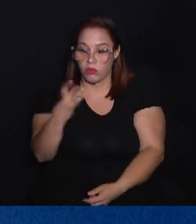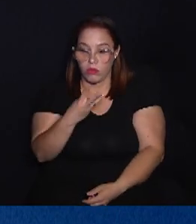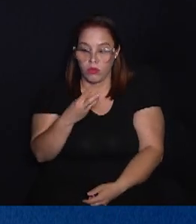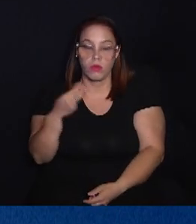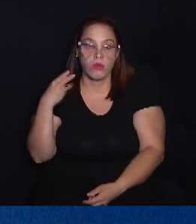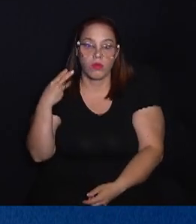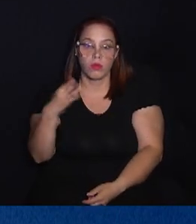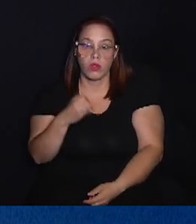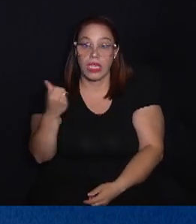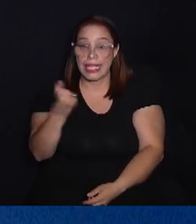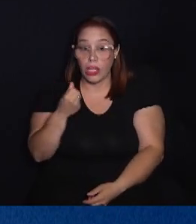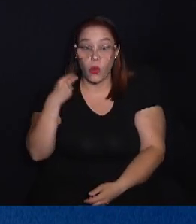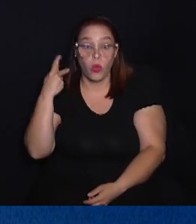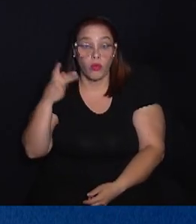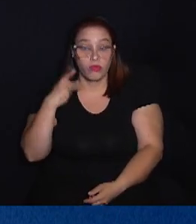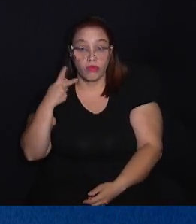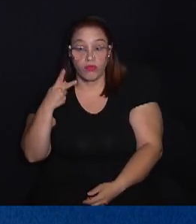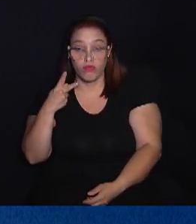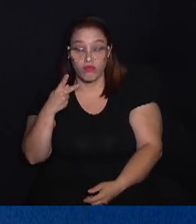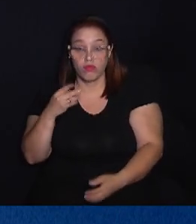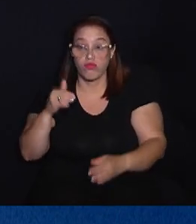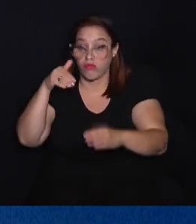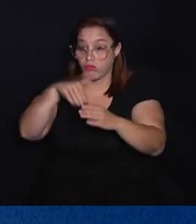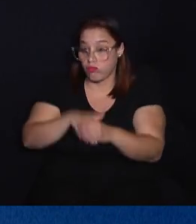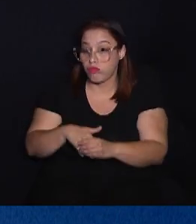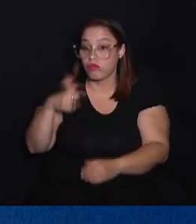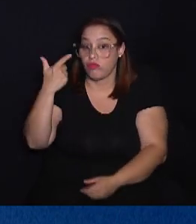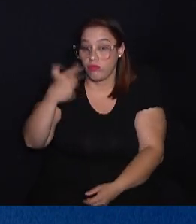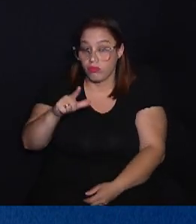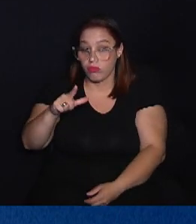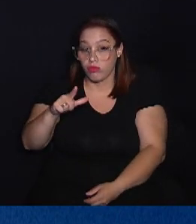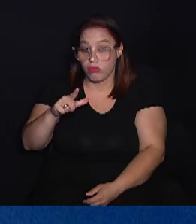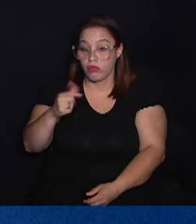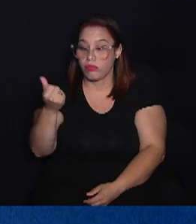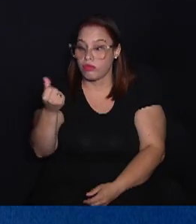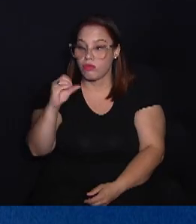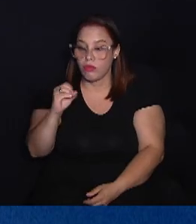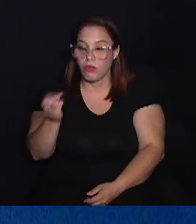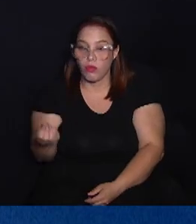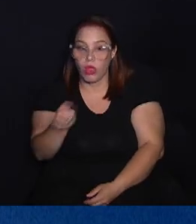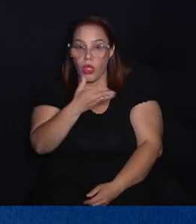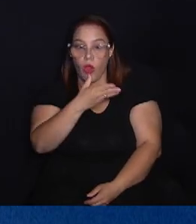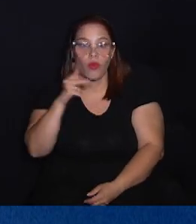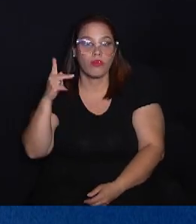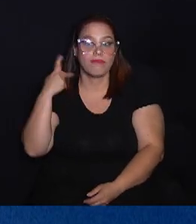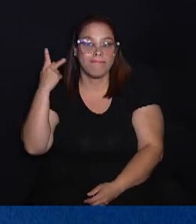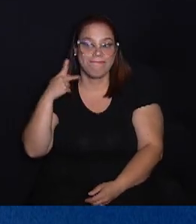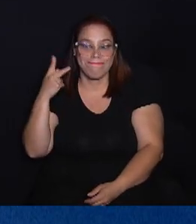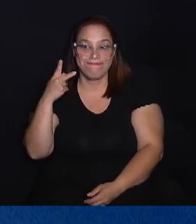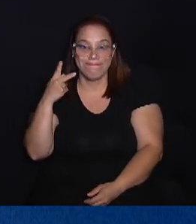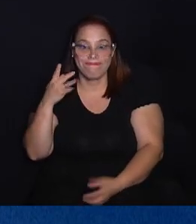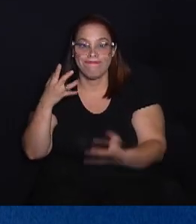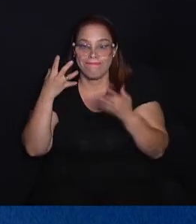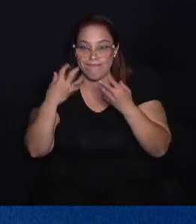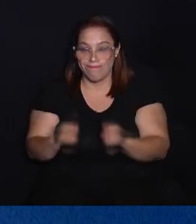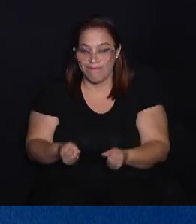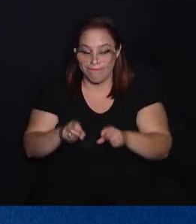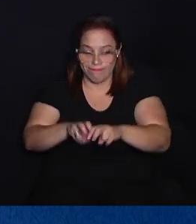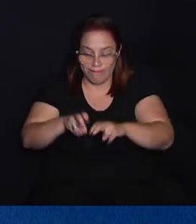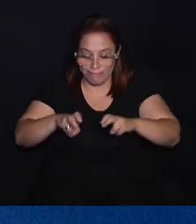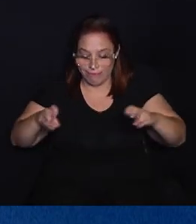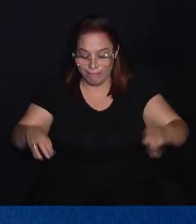Domingo especial, confira como foi a cobertura da TV Câmara Campinas nas eleições. Começou pela manhã